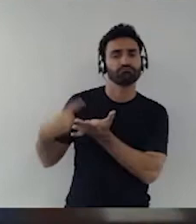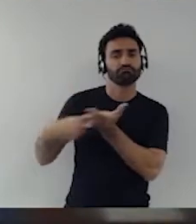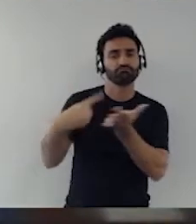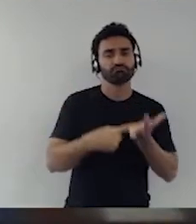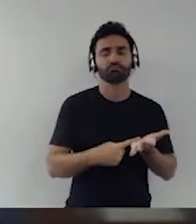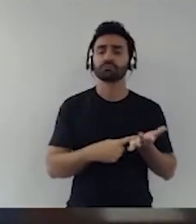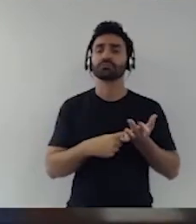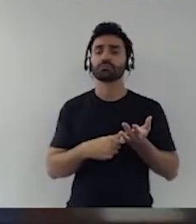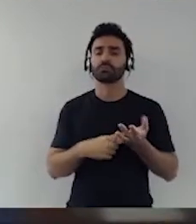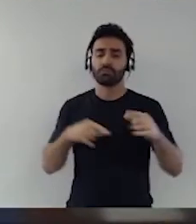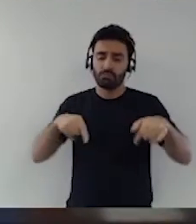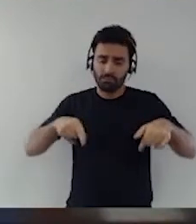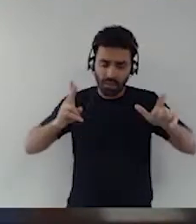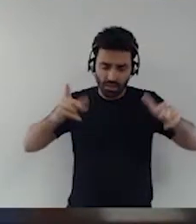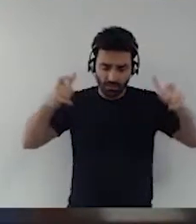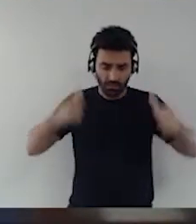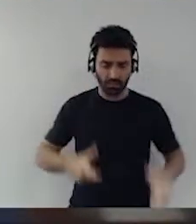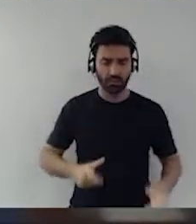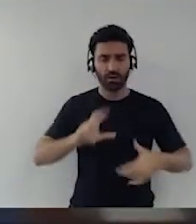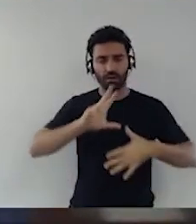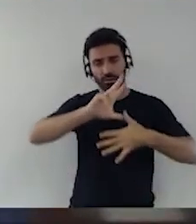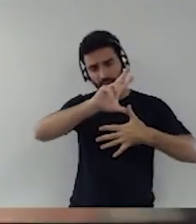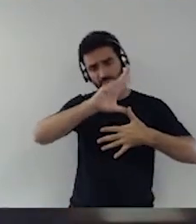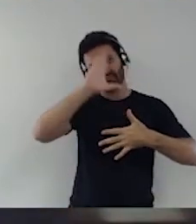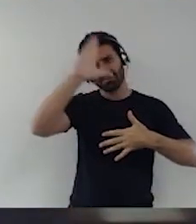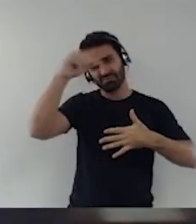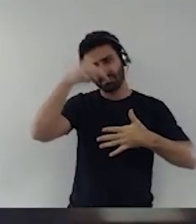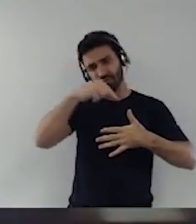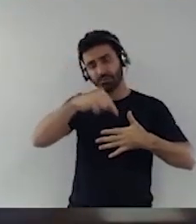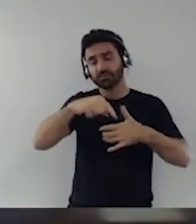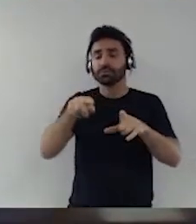no território, e aí latino-americanos,